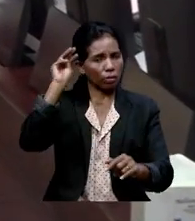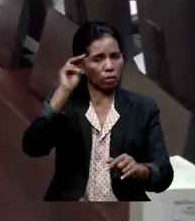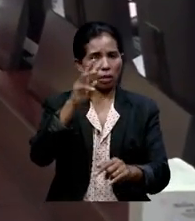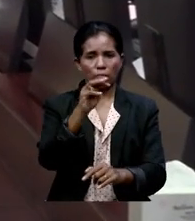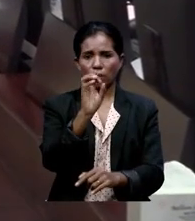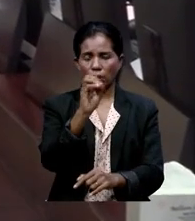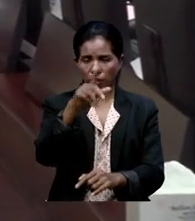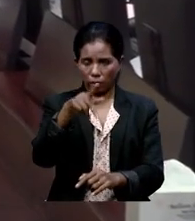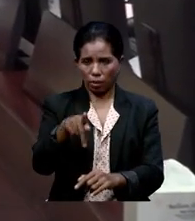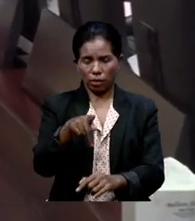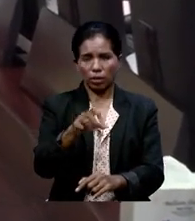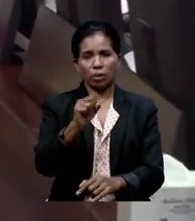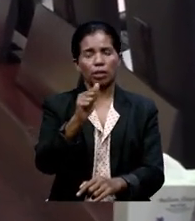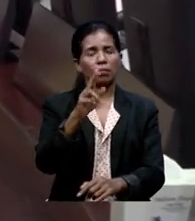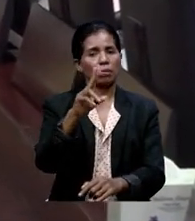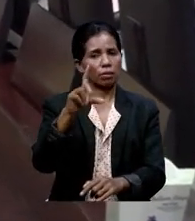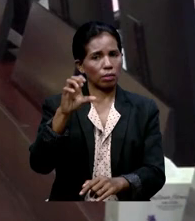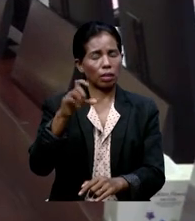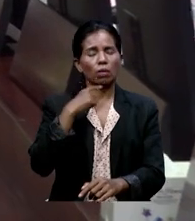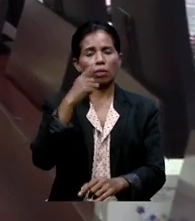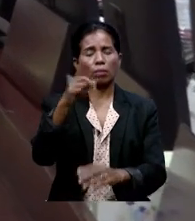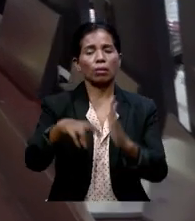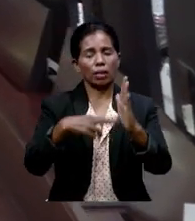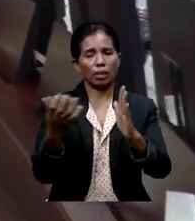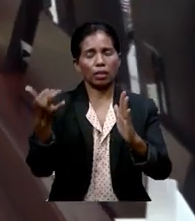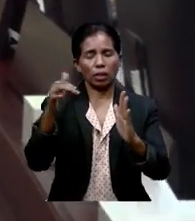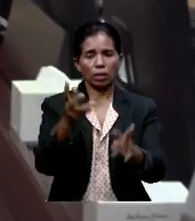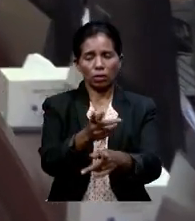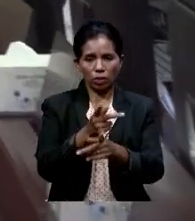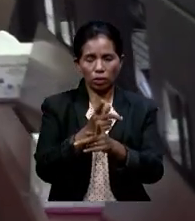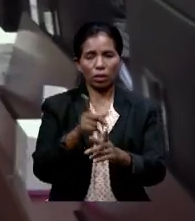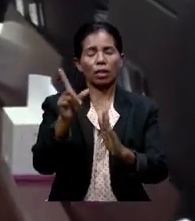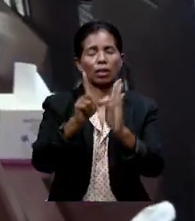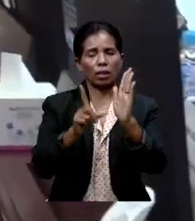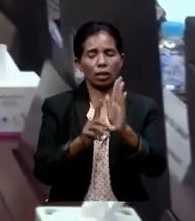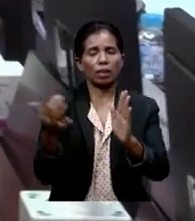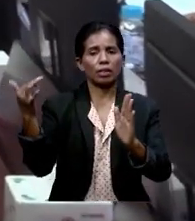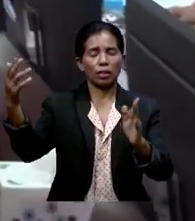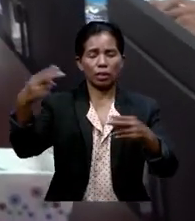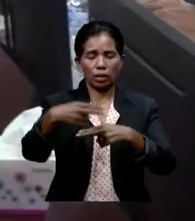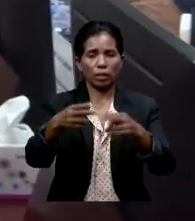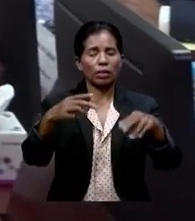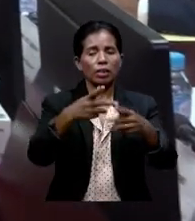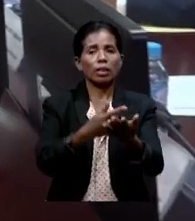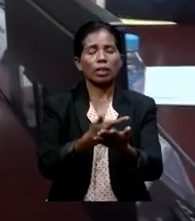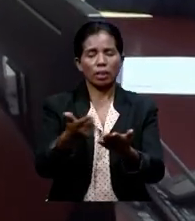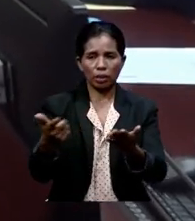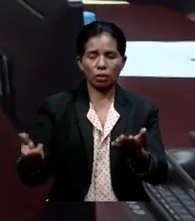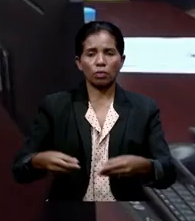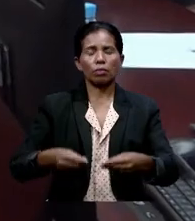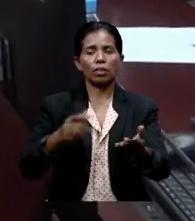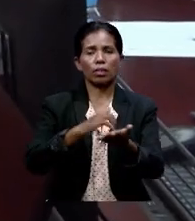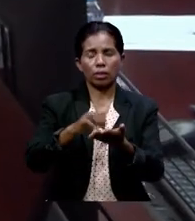Obras Públicas, Samuel Marçal, com a medida CIRA, a tu protege legalidade urbanístico, onde regula licenciamento